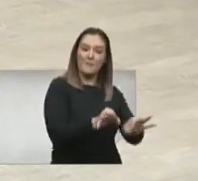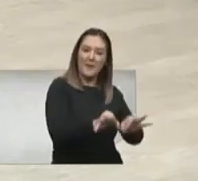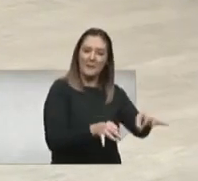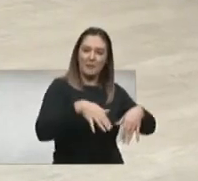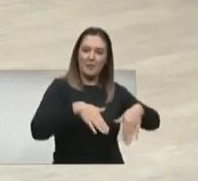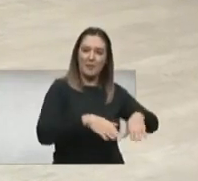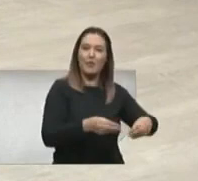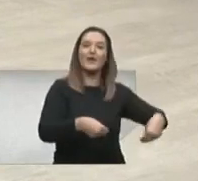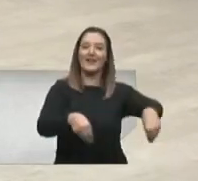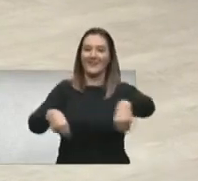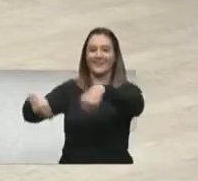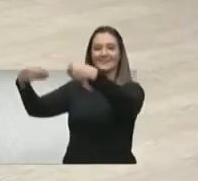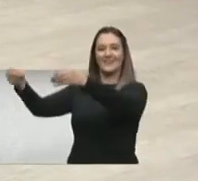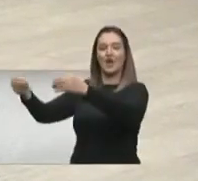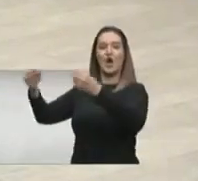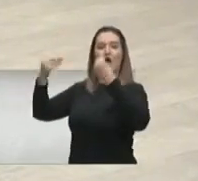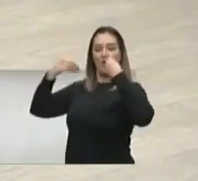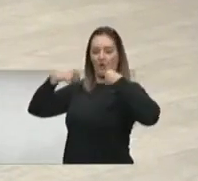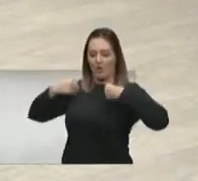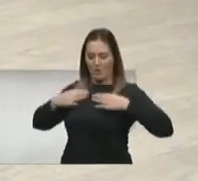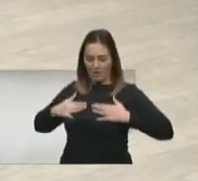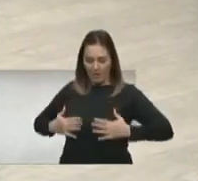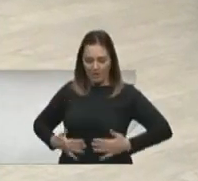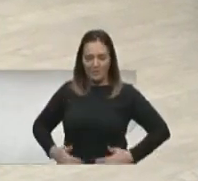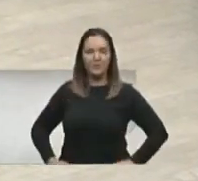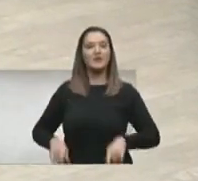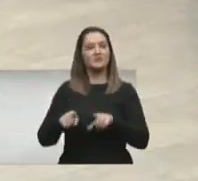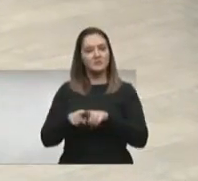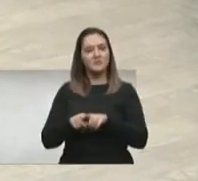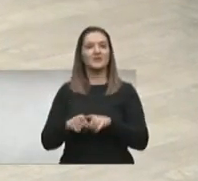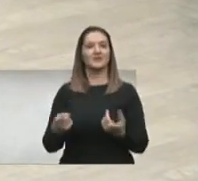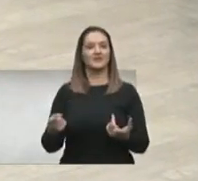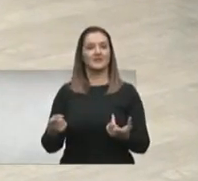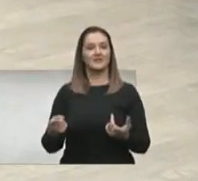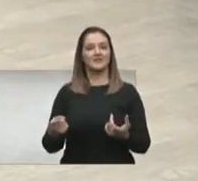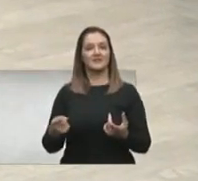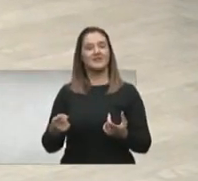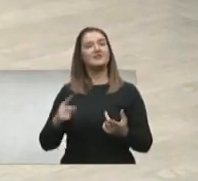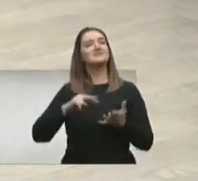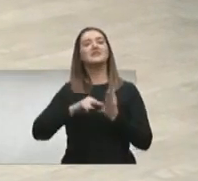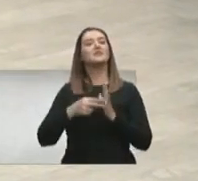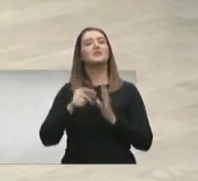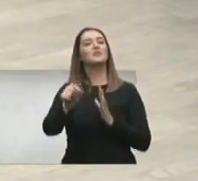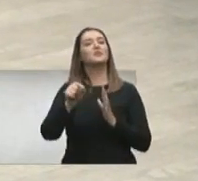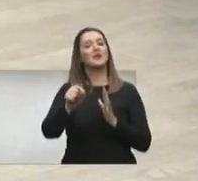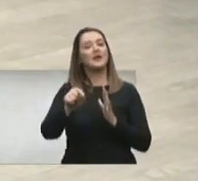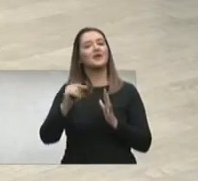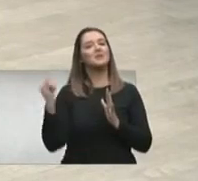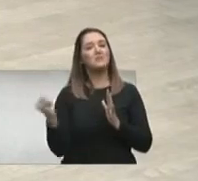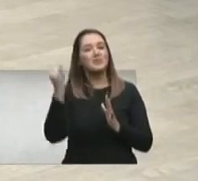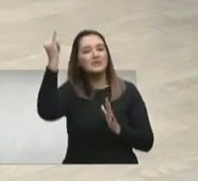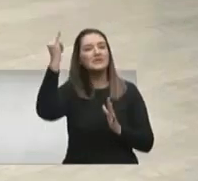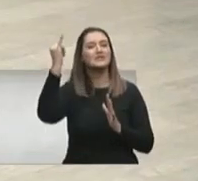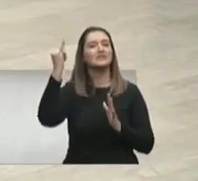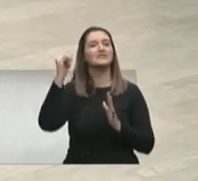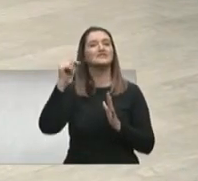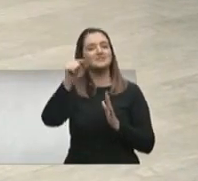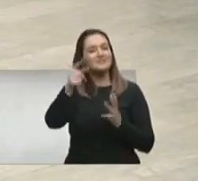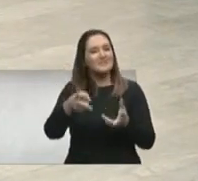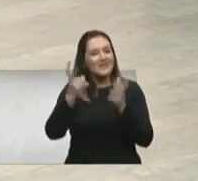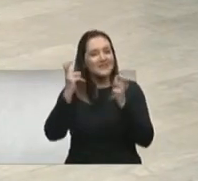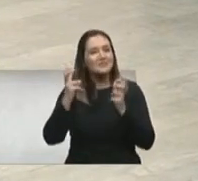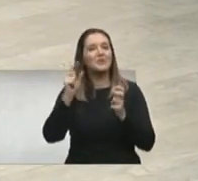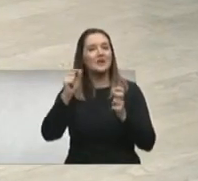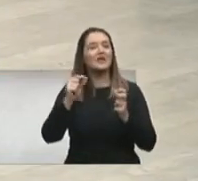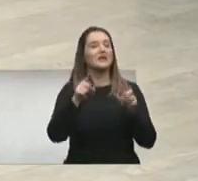figueira, folhas de árvore, e Deus coloca uma roupa de pele de cordeiro. Isso é muito significativo, não é? É muito emblemático, não é?